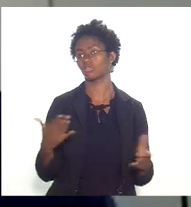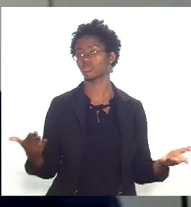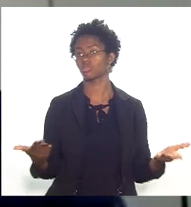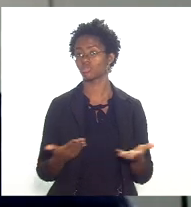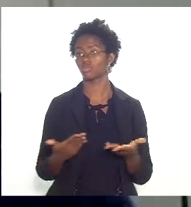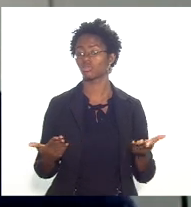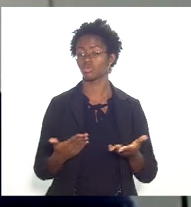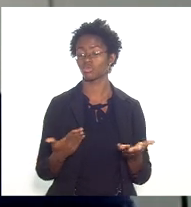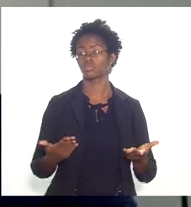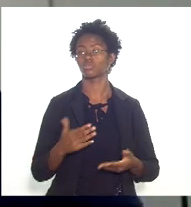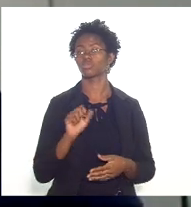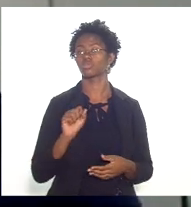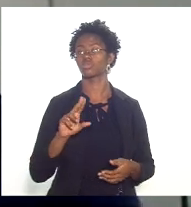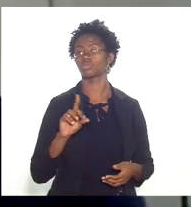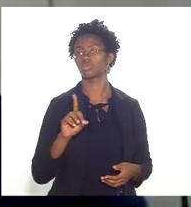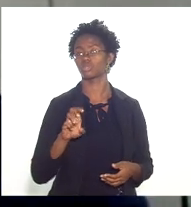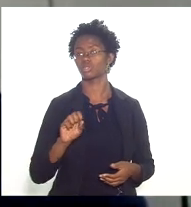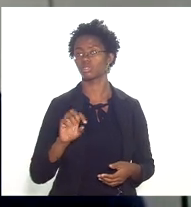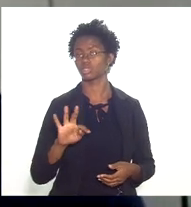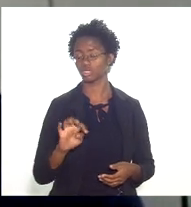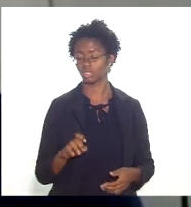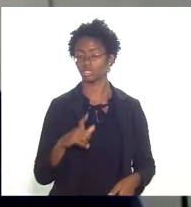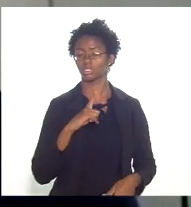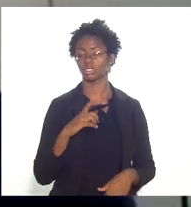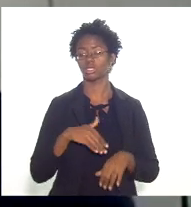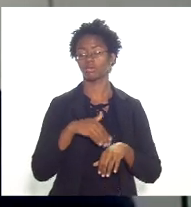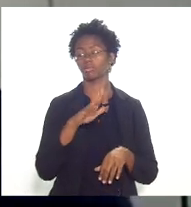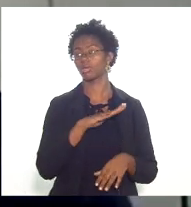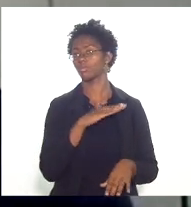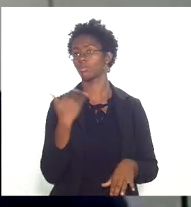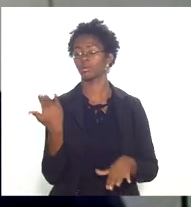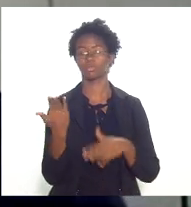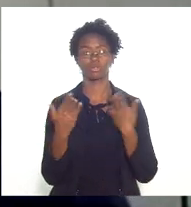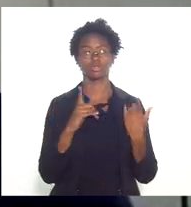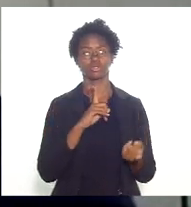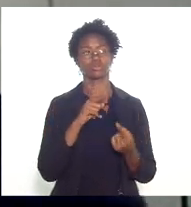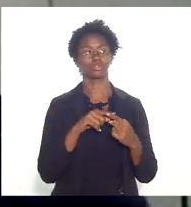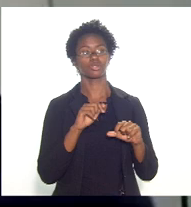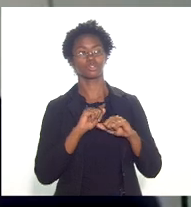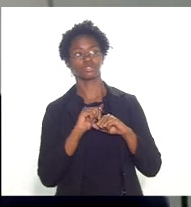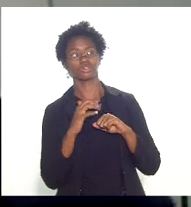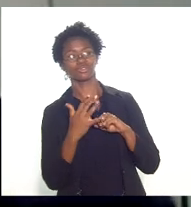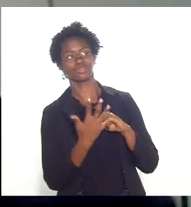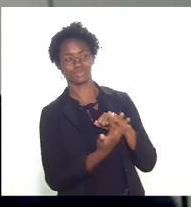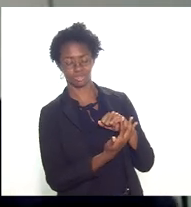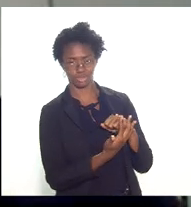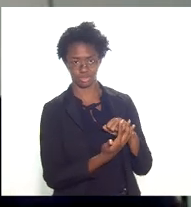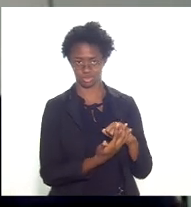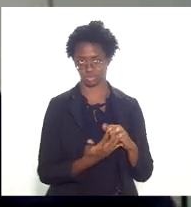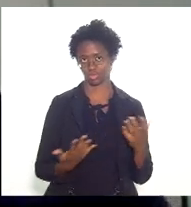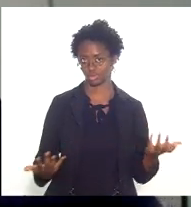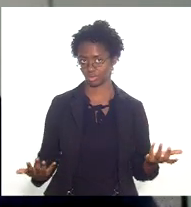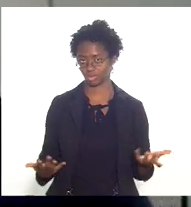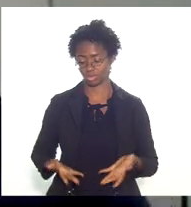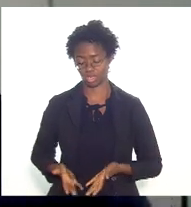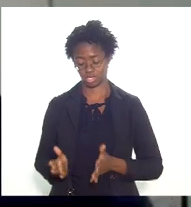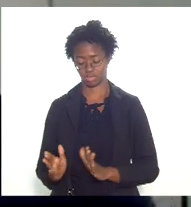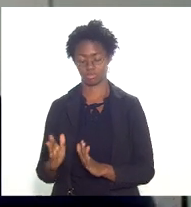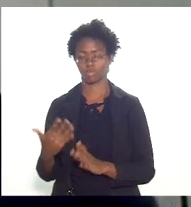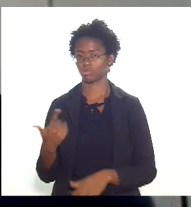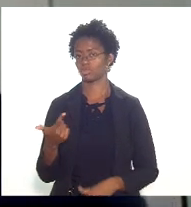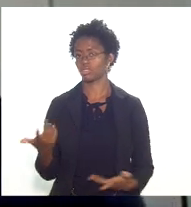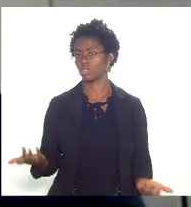gente chegou uma situação em tem mais óbitos relacionados a pude no que Nascimento essa gripezinha